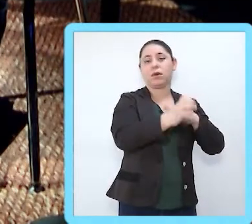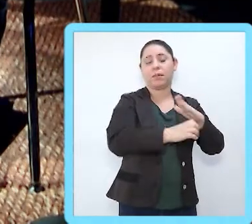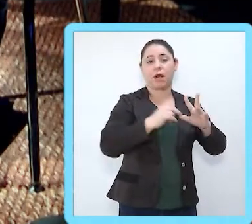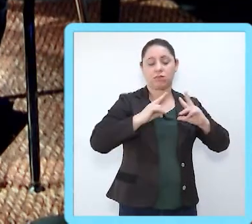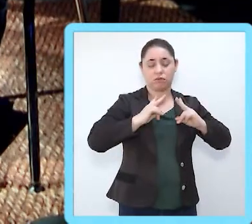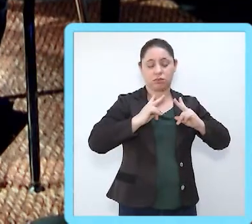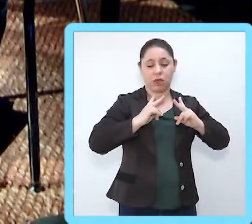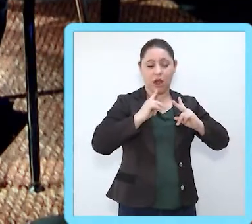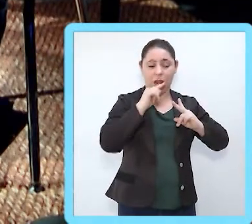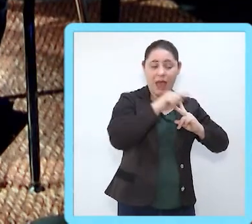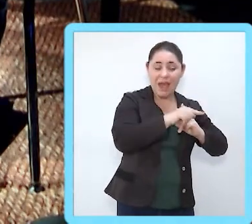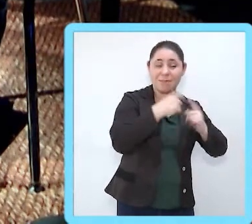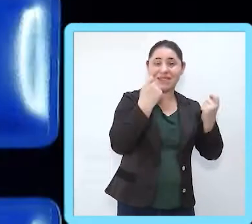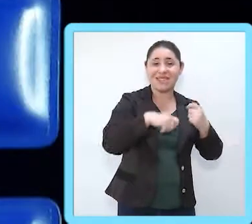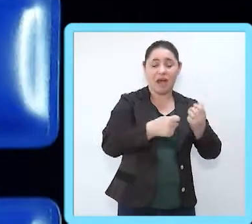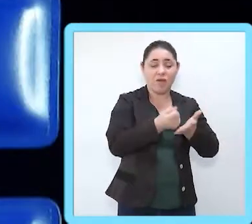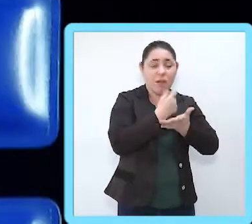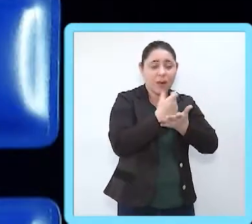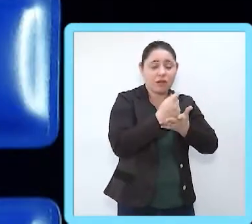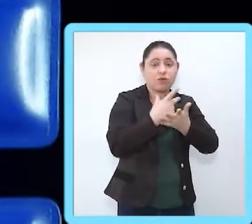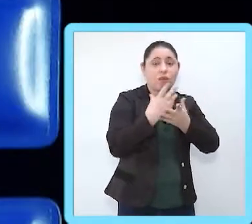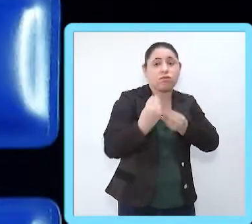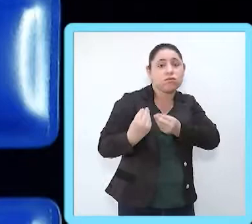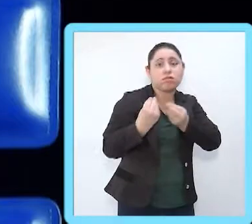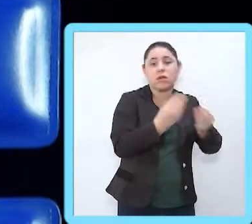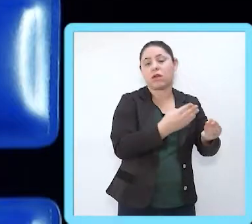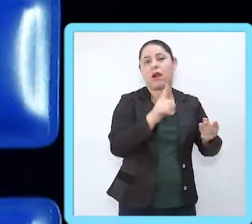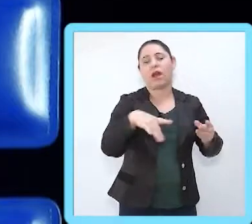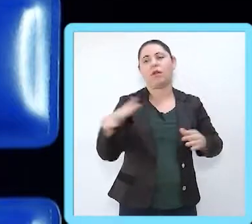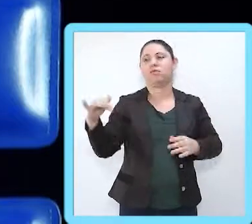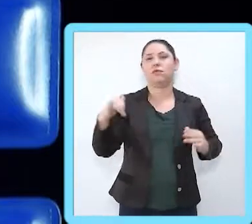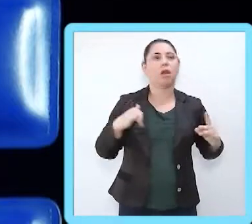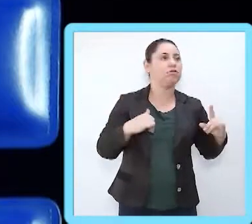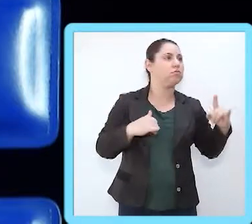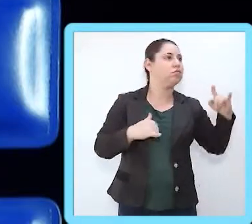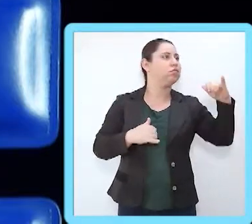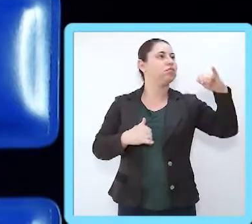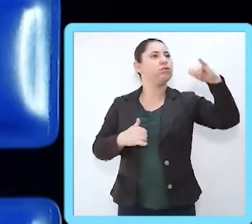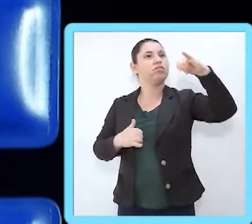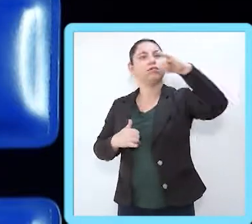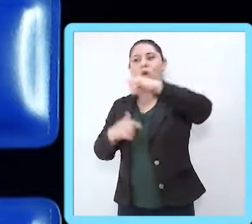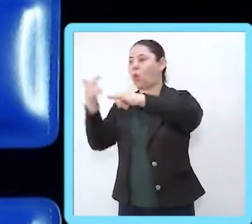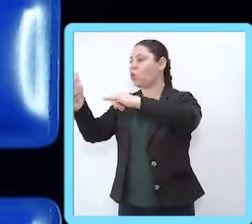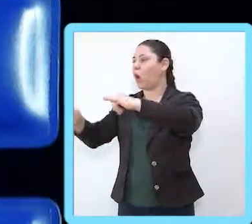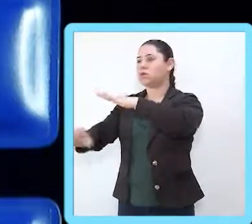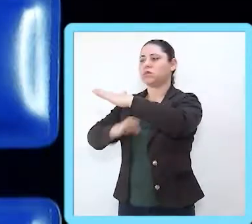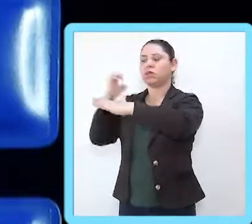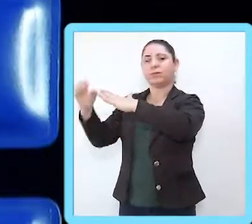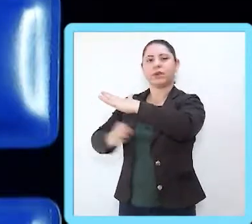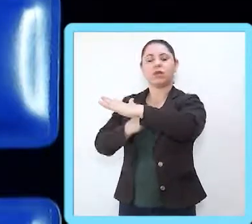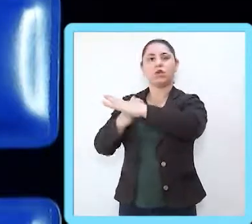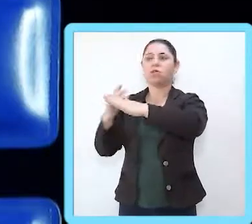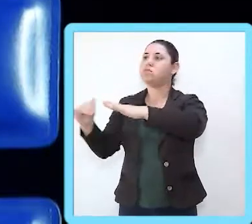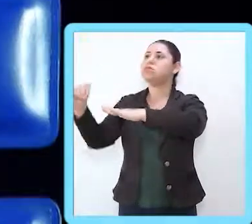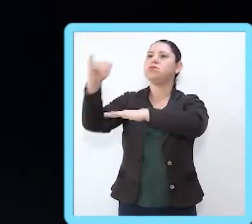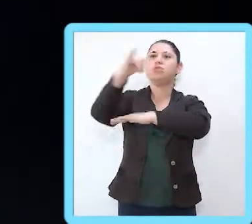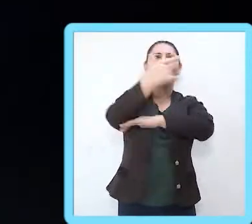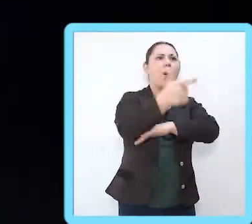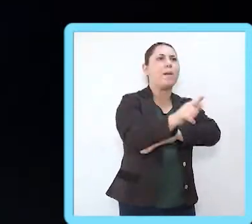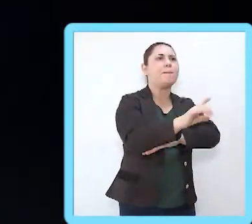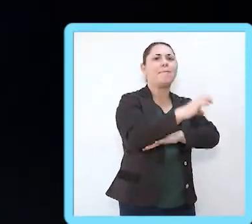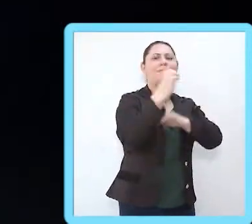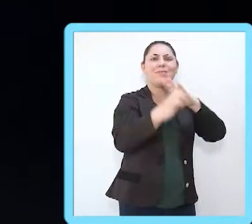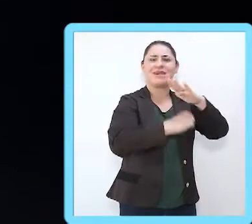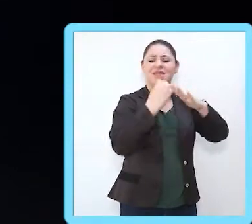empresas, medicá-los quando necessário, e saía de uma empresa, pegava o avião e ia para outra. Todo sábado nós fazíamos isso, eu e meus colegas.